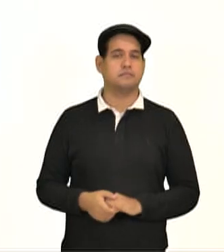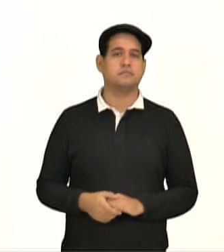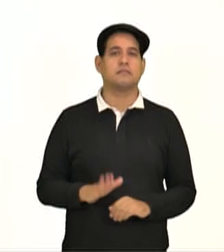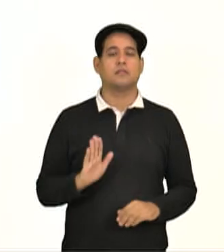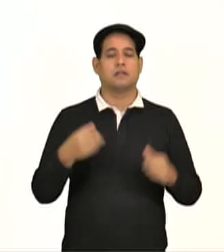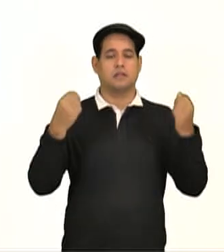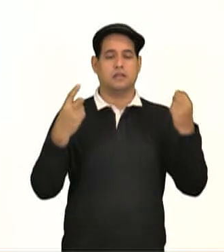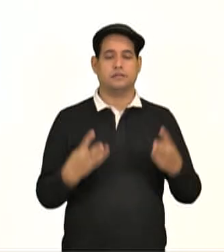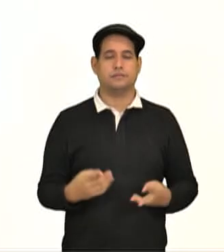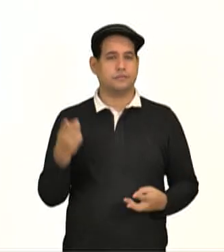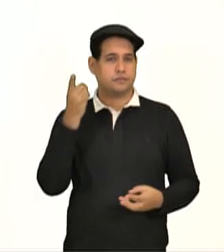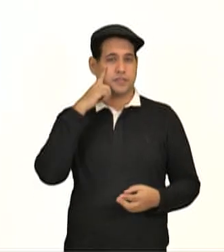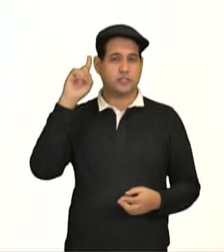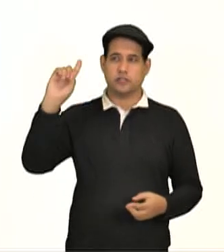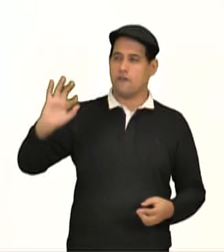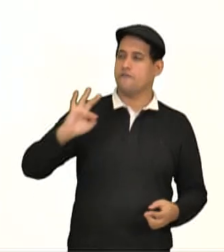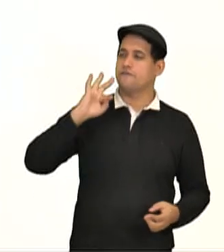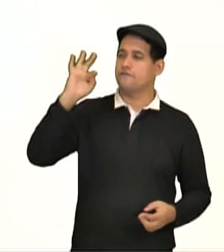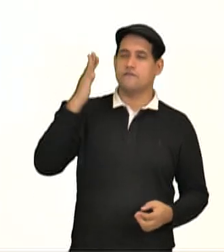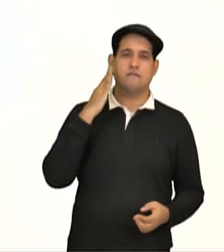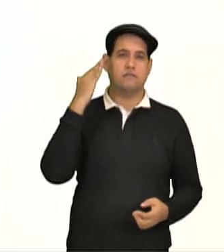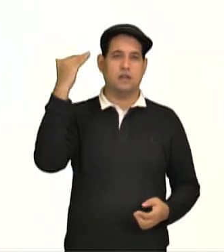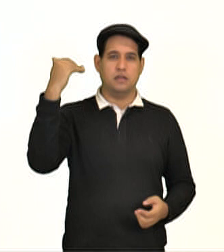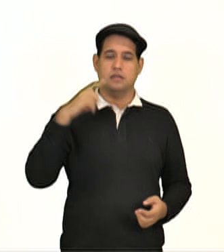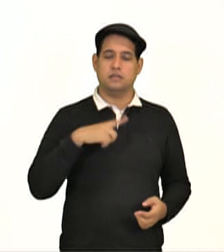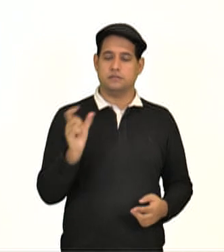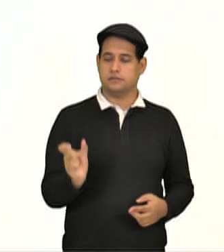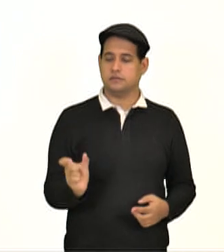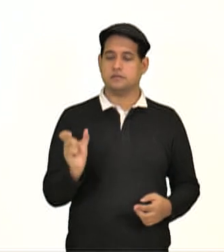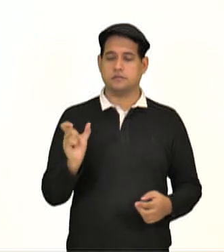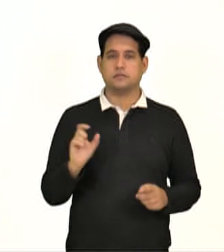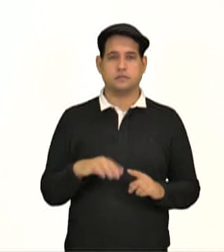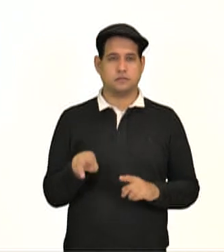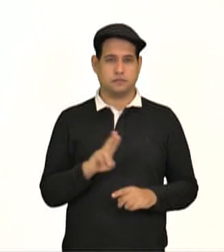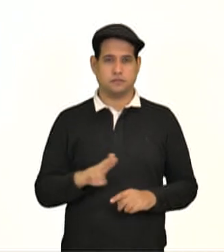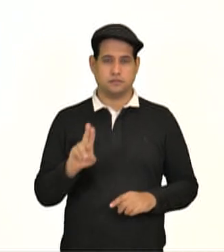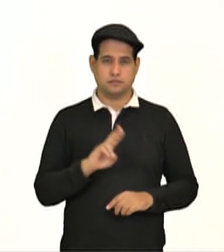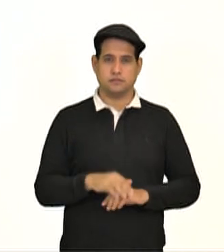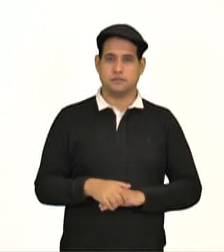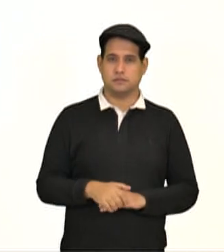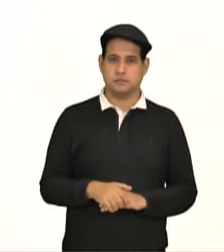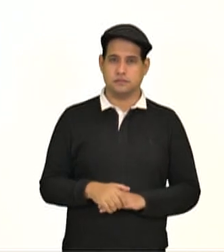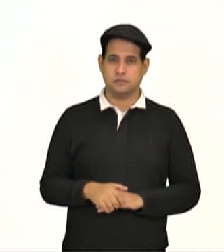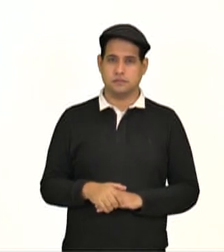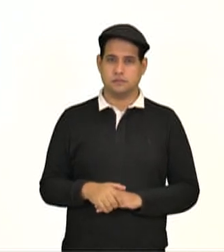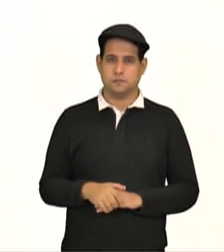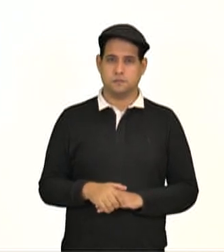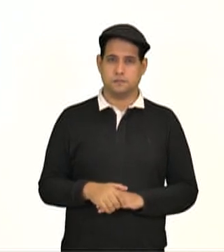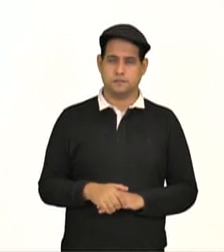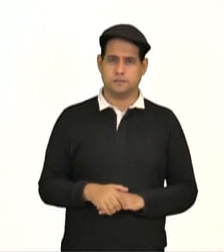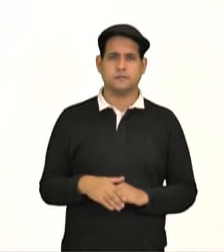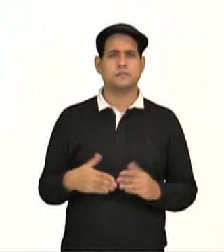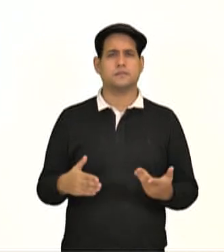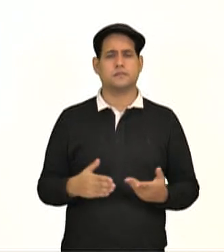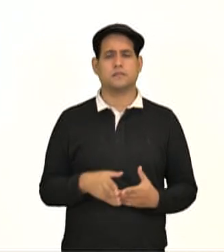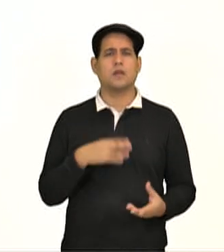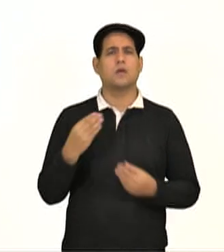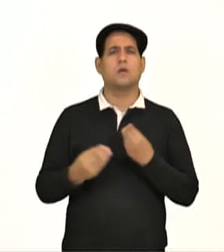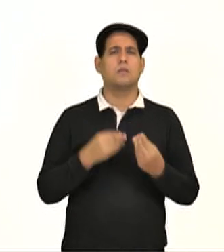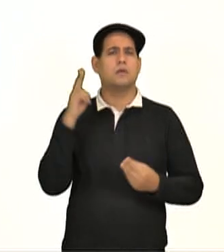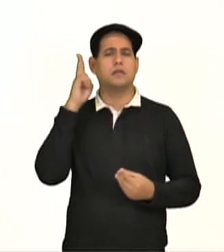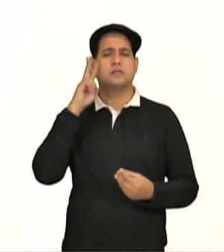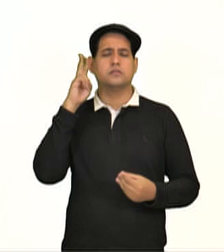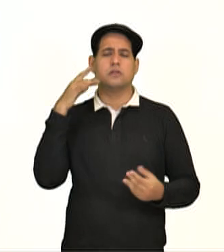eu disse, um dia vou ser famoso. A gente tem aqui o fragmento sendo retomado, né? E aí, quando será que a